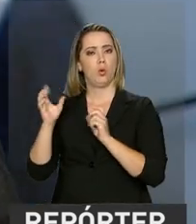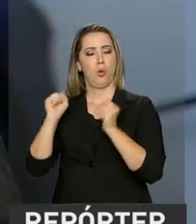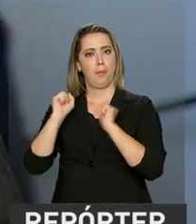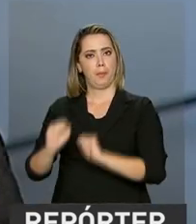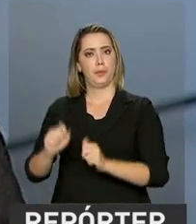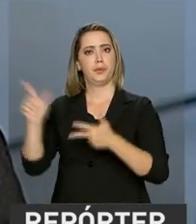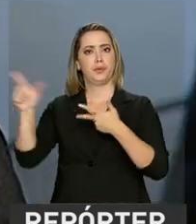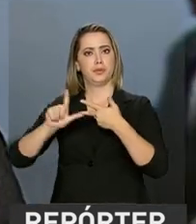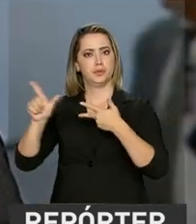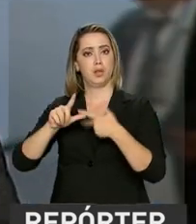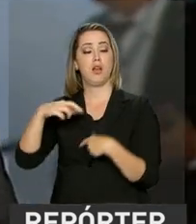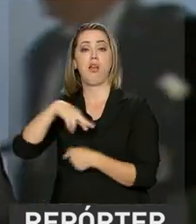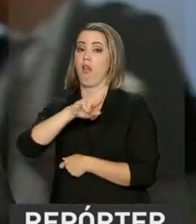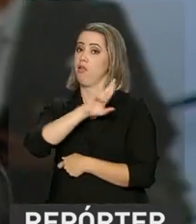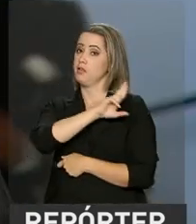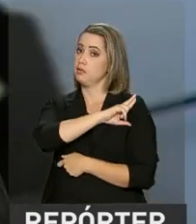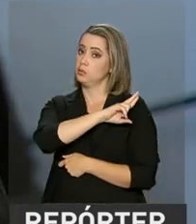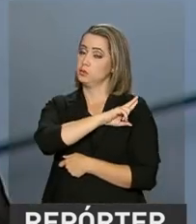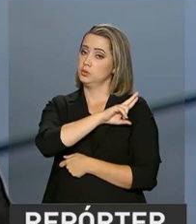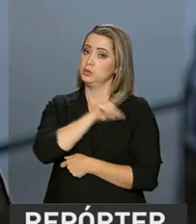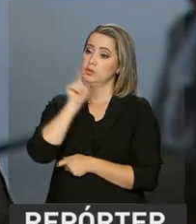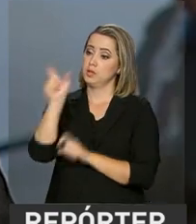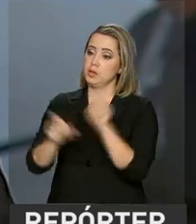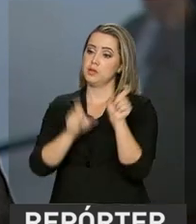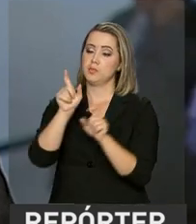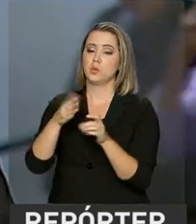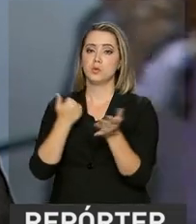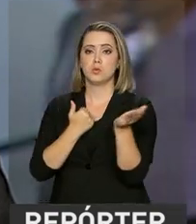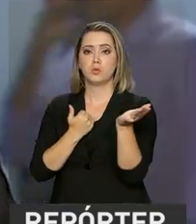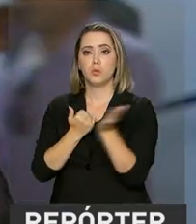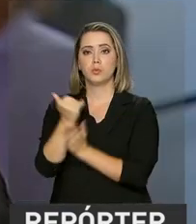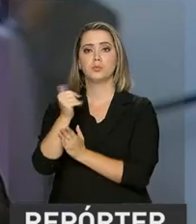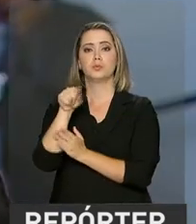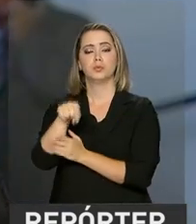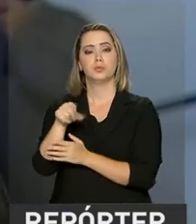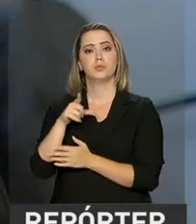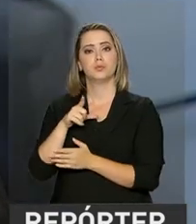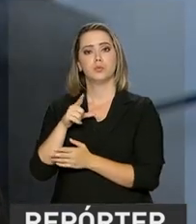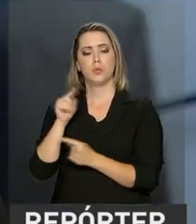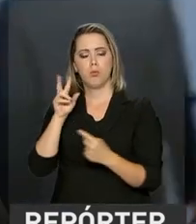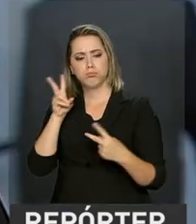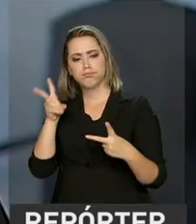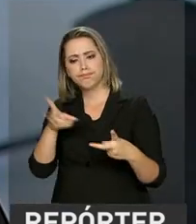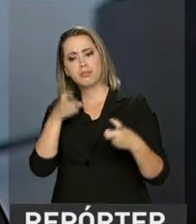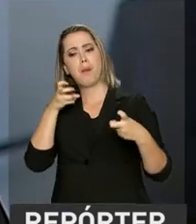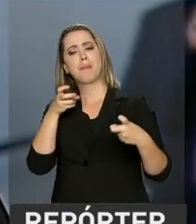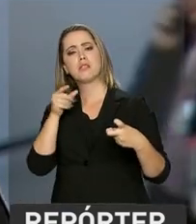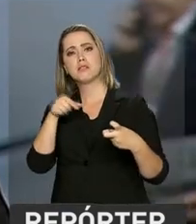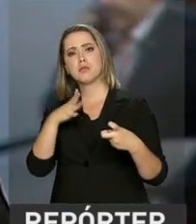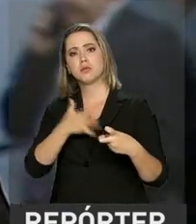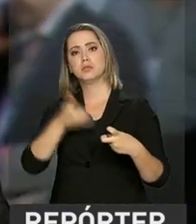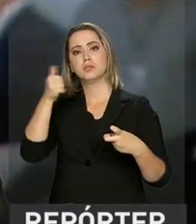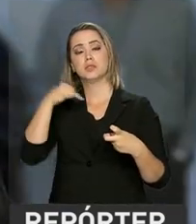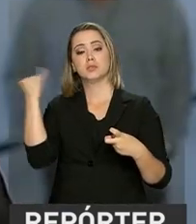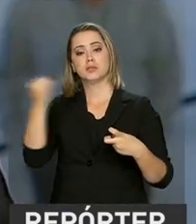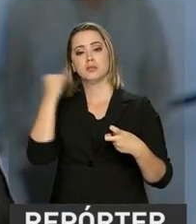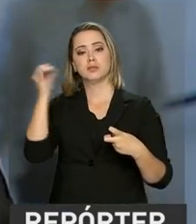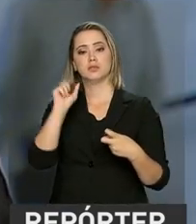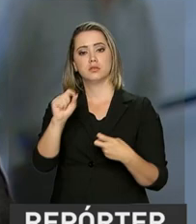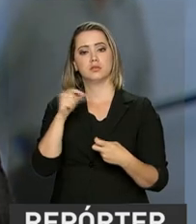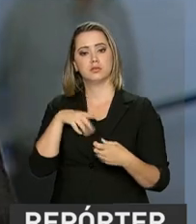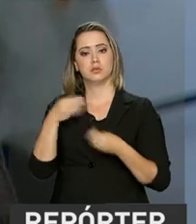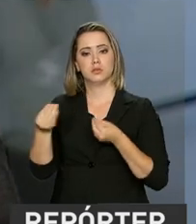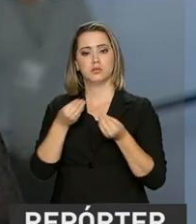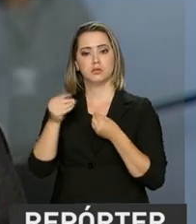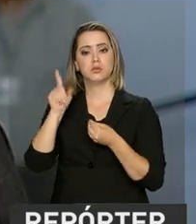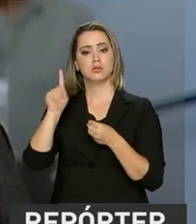brasileiro. A responsabilidade e que as pessoas comecem a observar melhor da importância e de